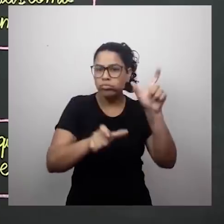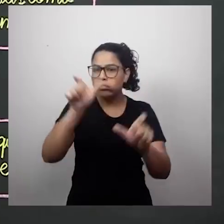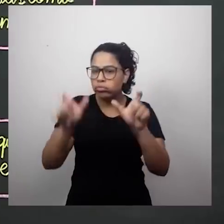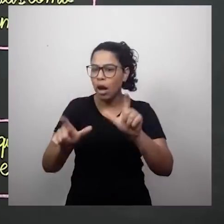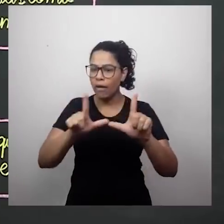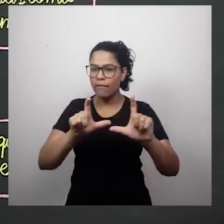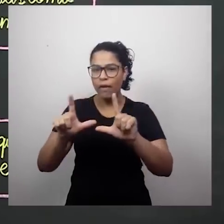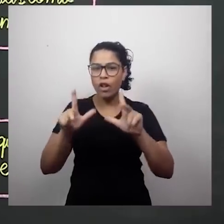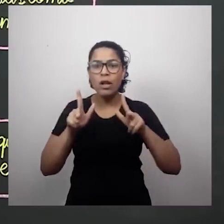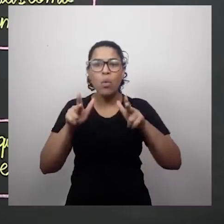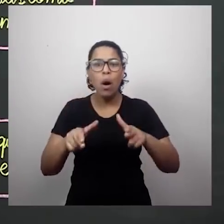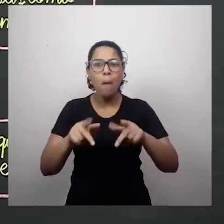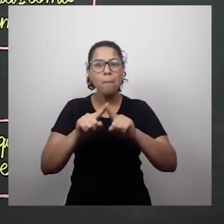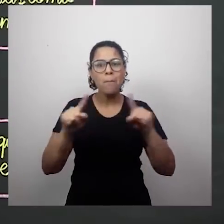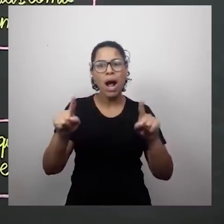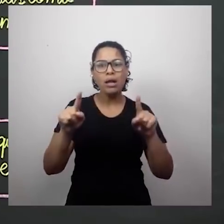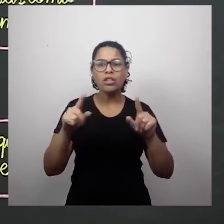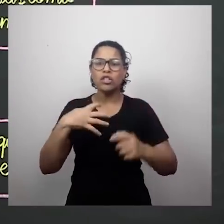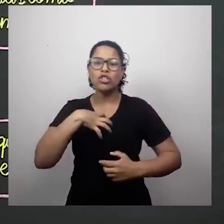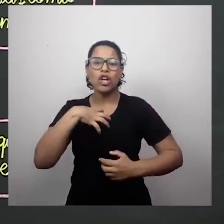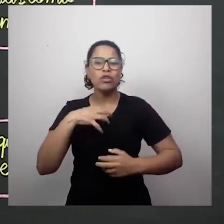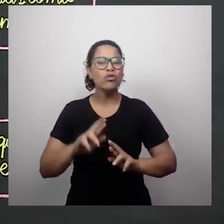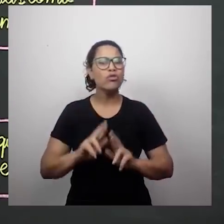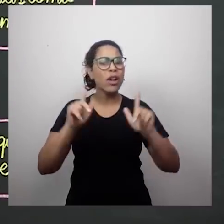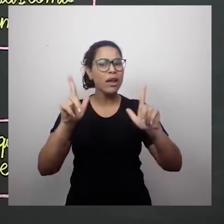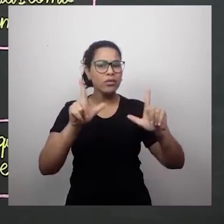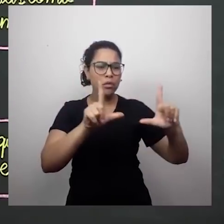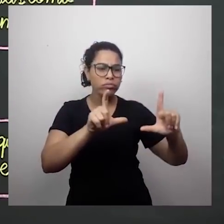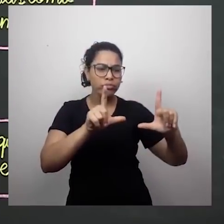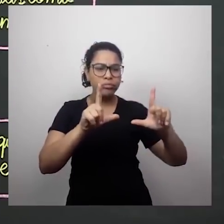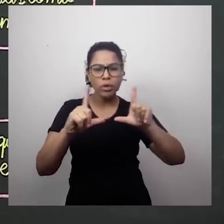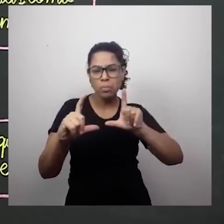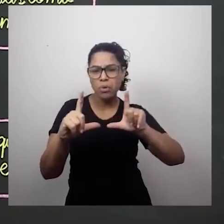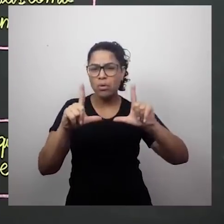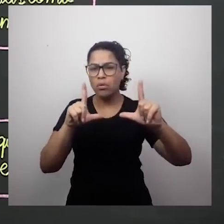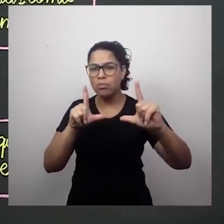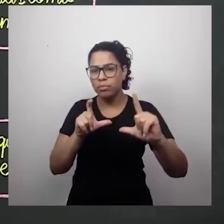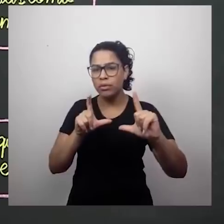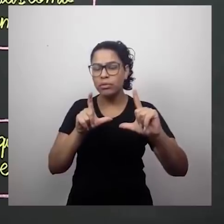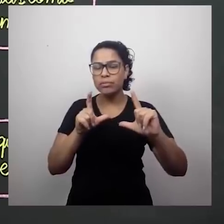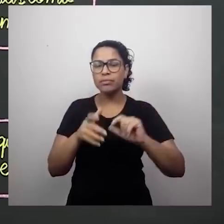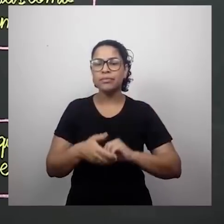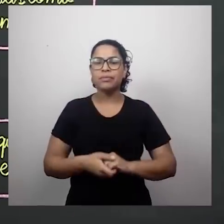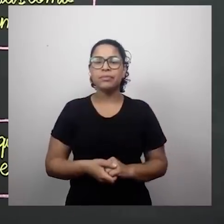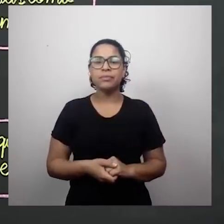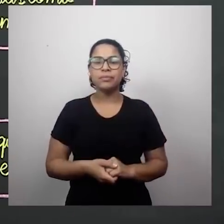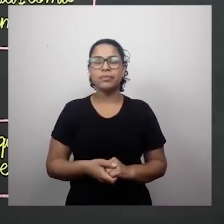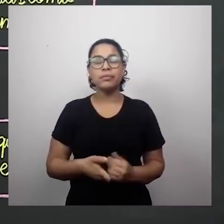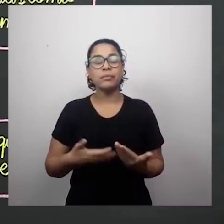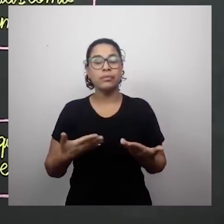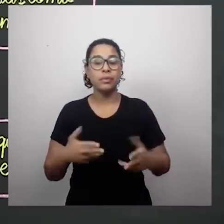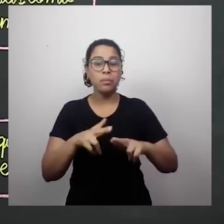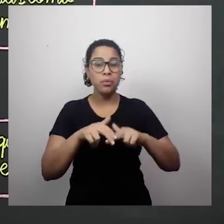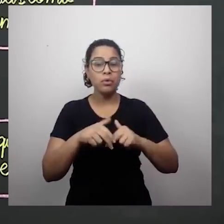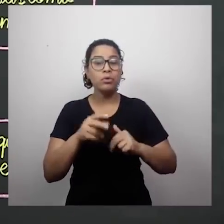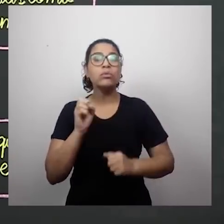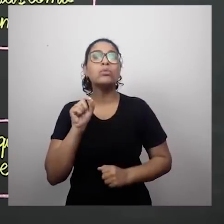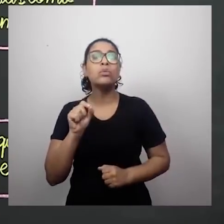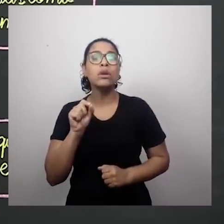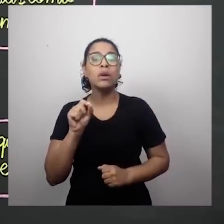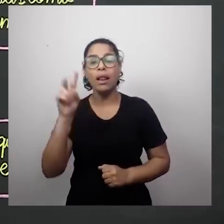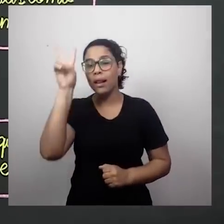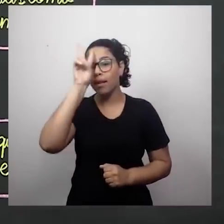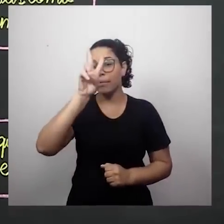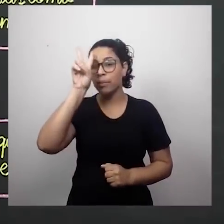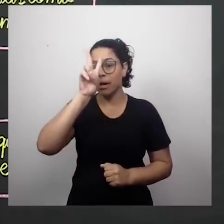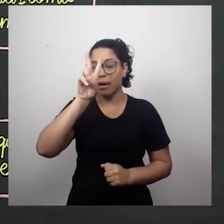uma interpretação diferente, um ângulo, um quadro, um posicionamento diferente. Por isso que eu quero que você lembre sempre disso.